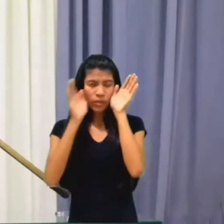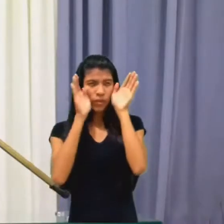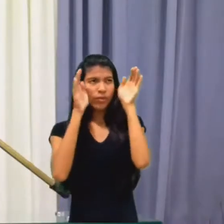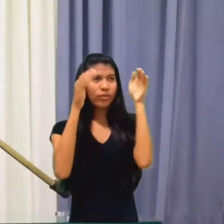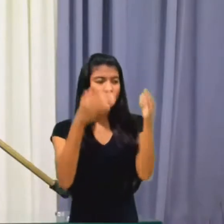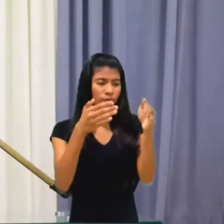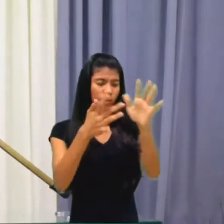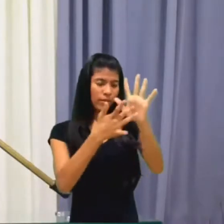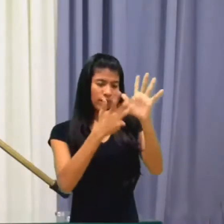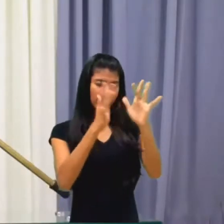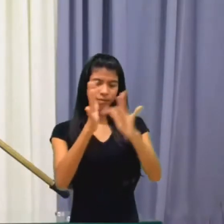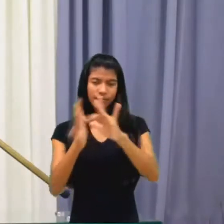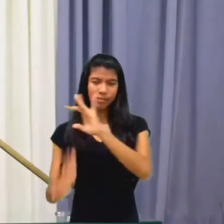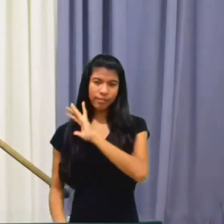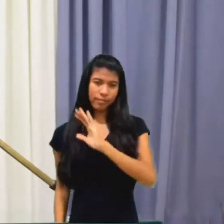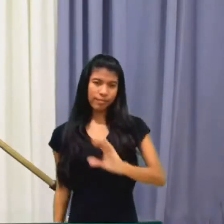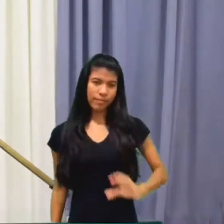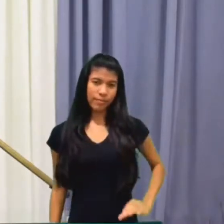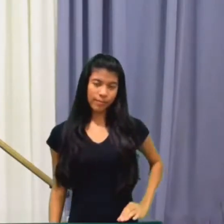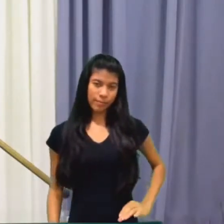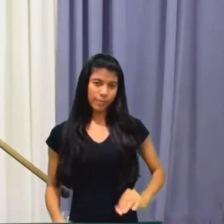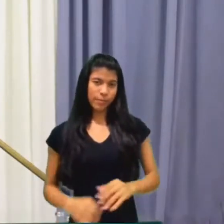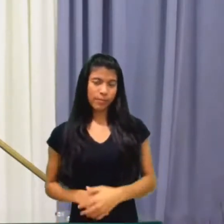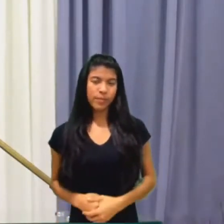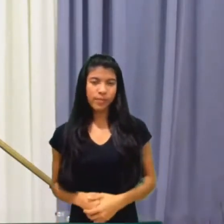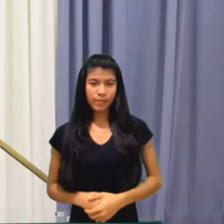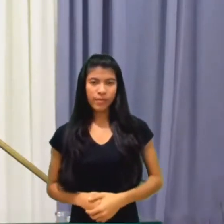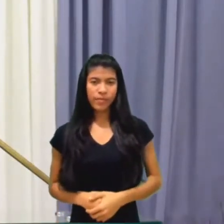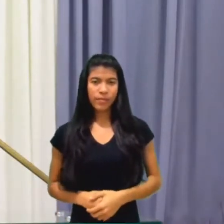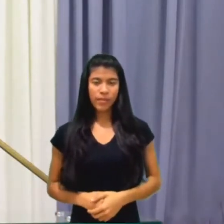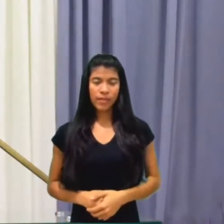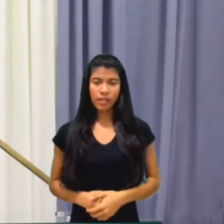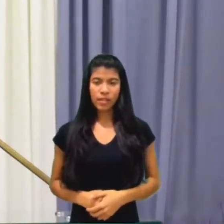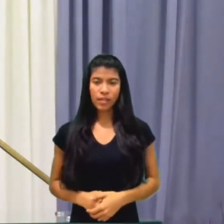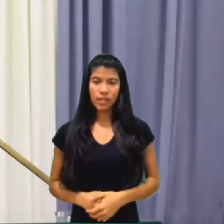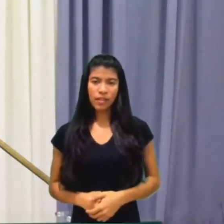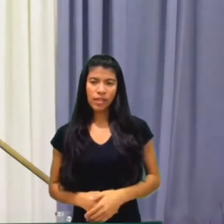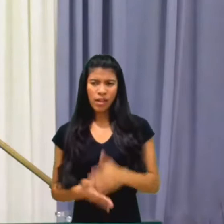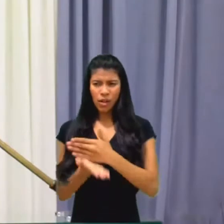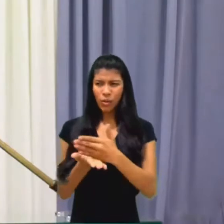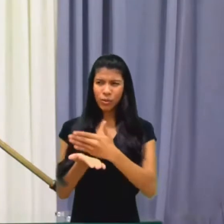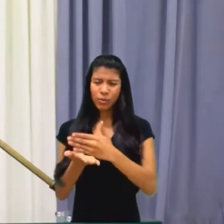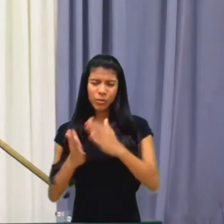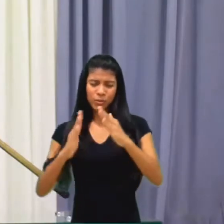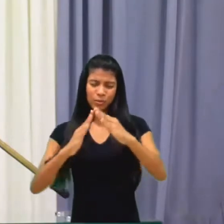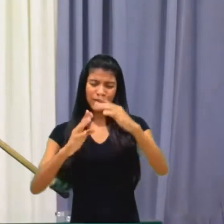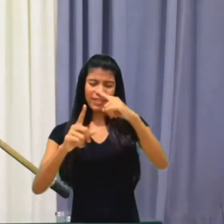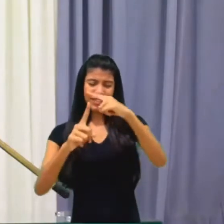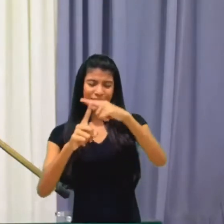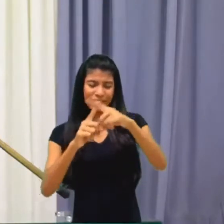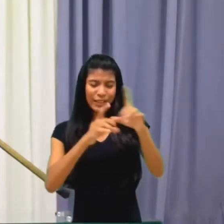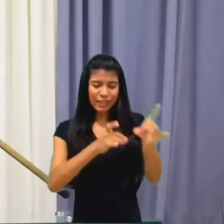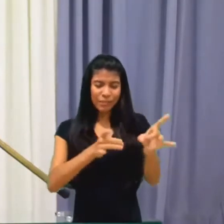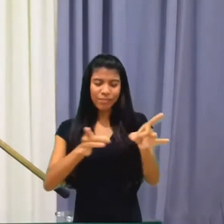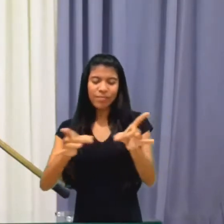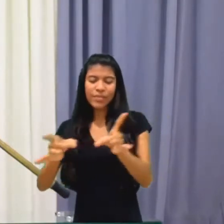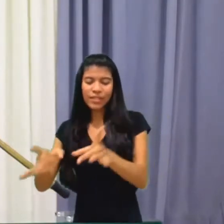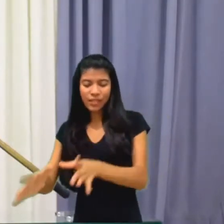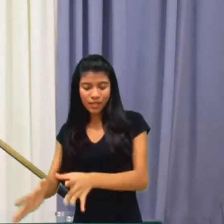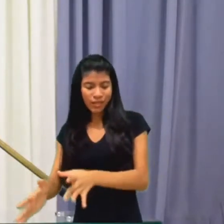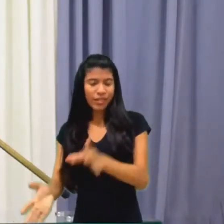Jesus Cristo. Muitas igrejas têm se afastado da verdadeira doutrina, têm